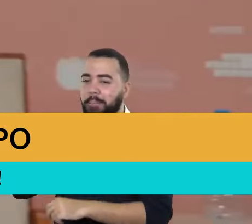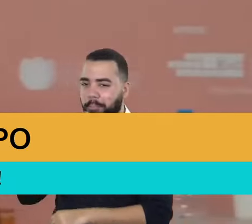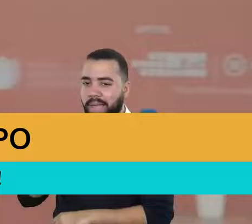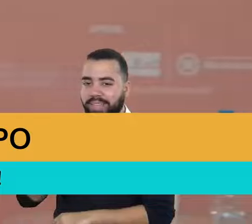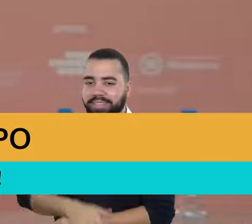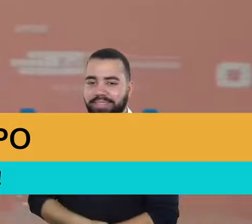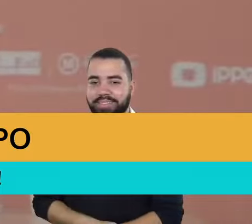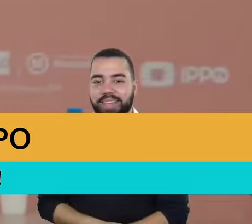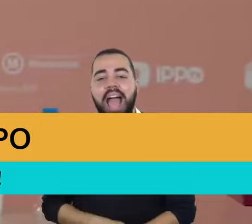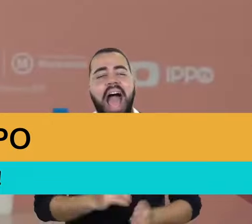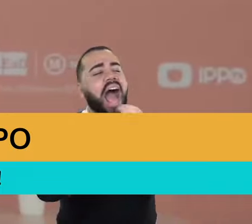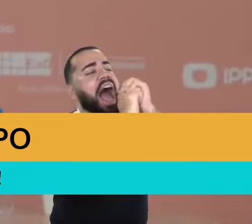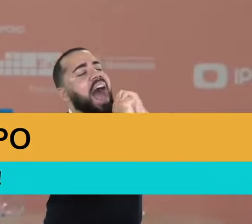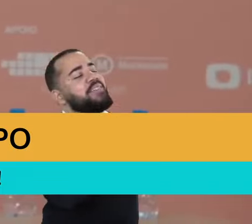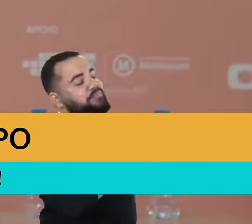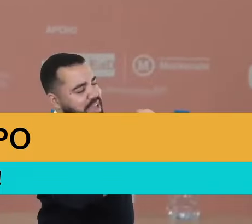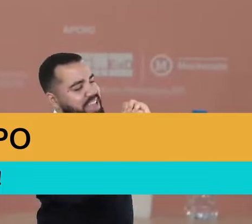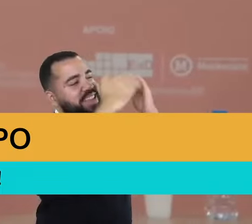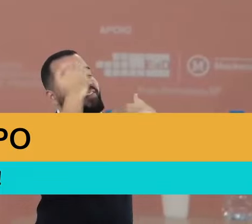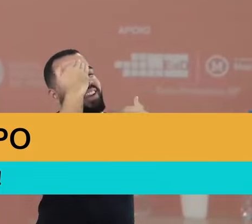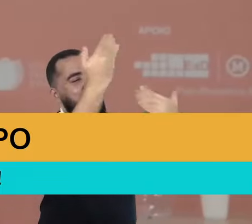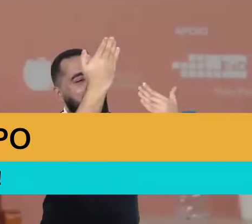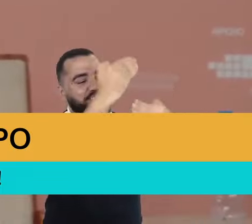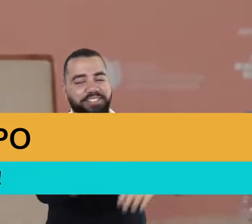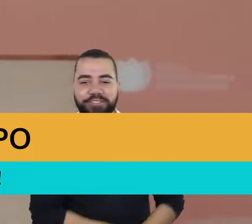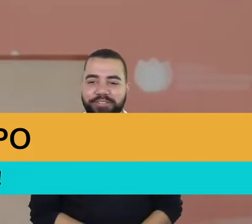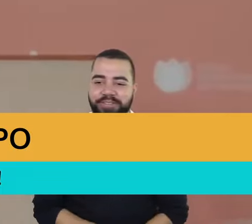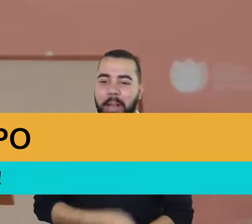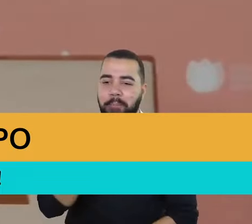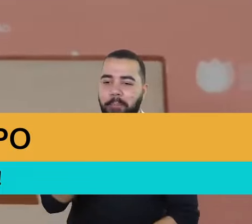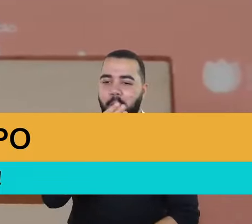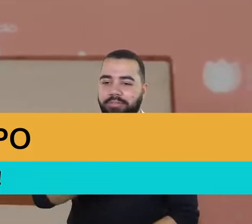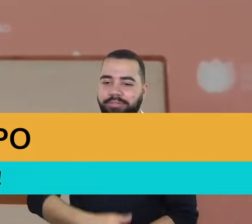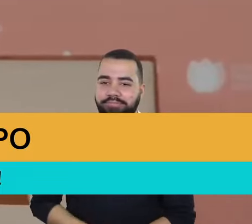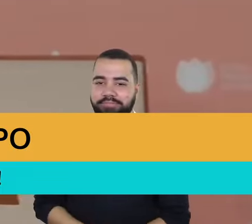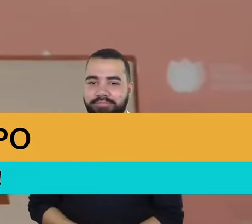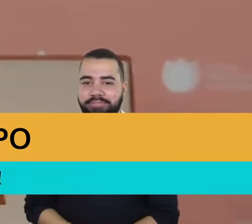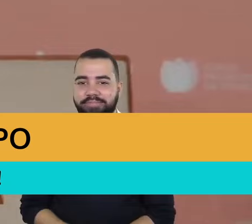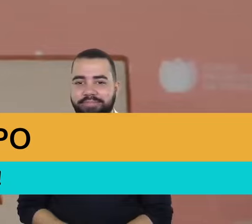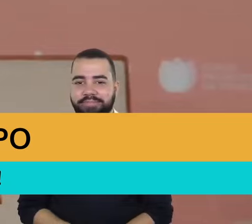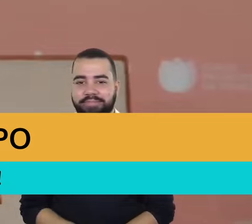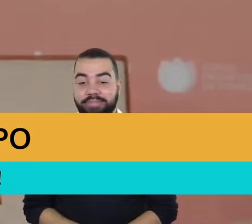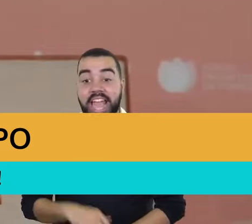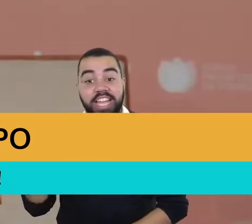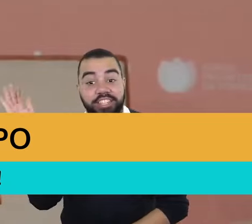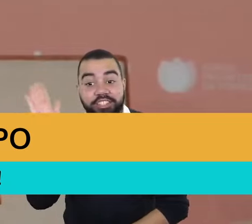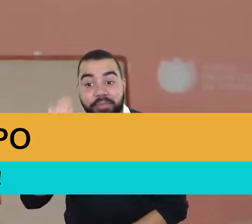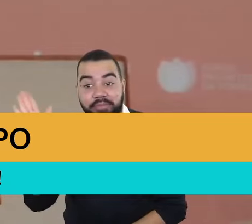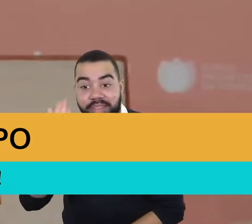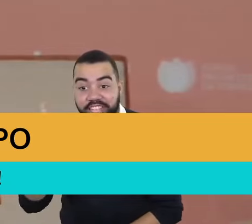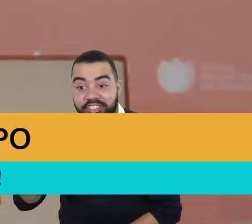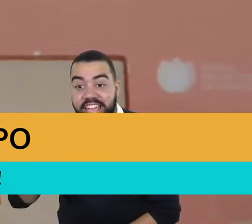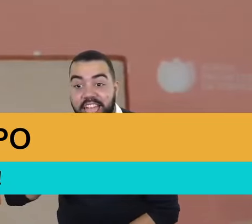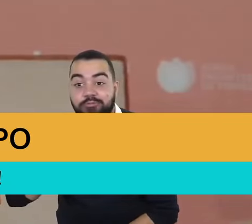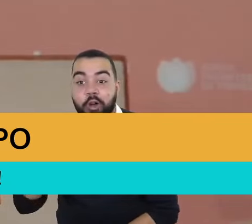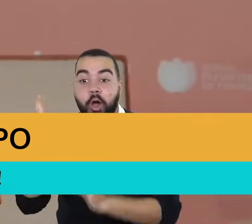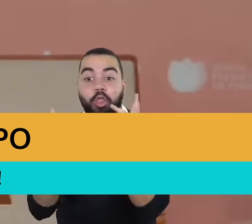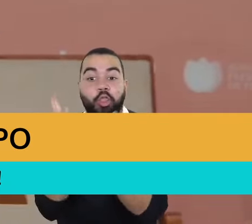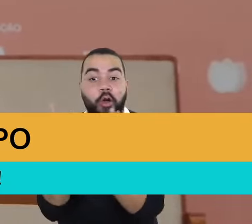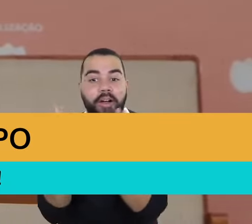Eu falei, amém. Que bom, entendeu? Eu tenho prejuízos, a minha vida... Gente, eu sou noiva. Vocês acreditam que eu